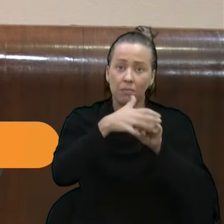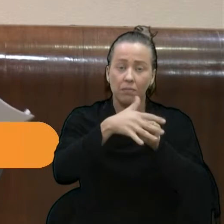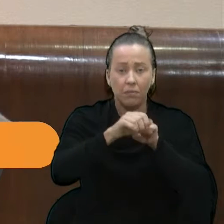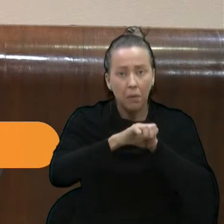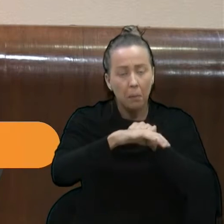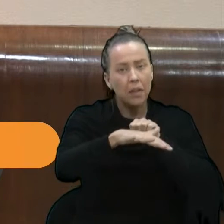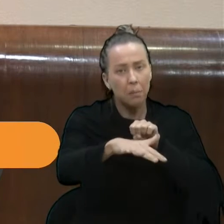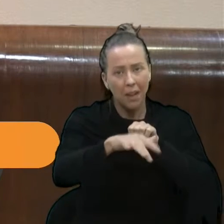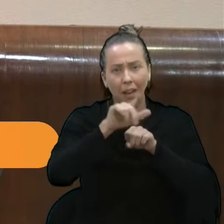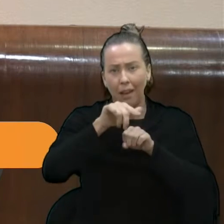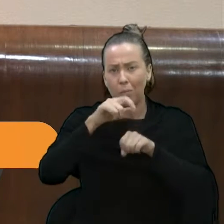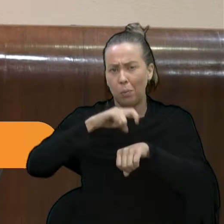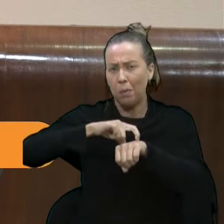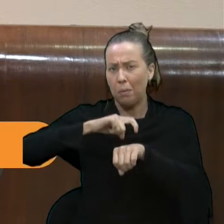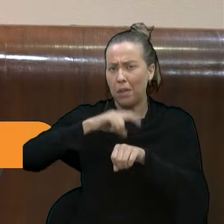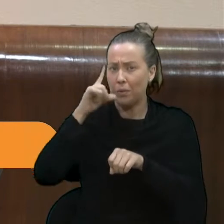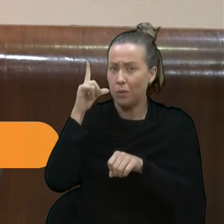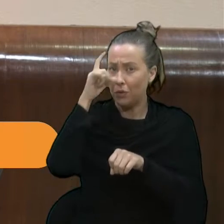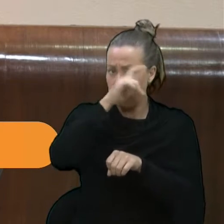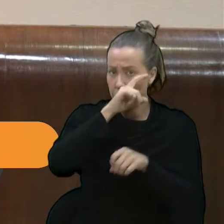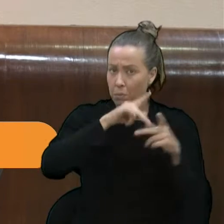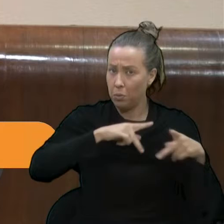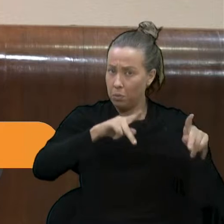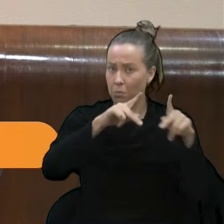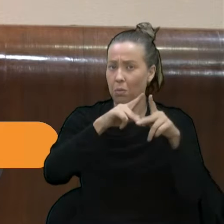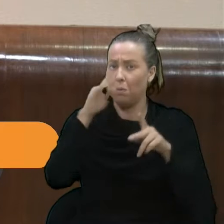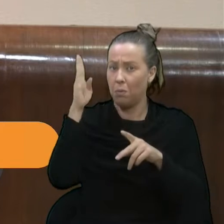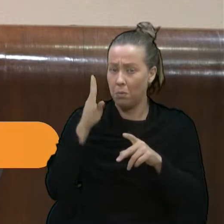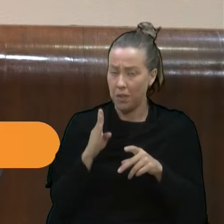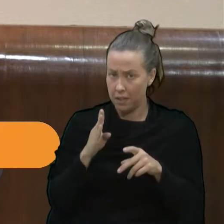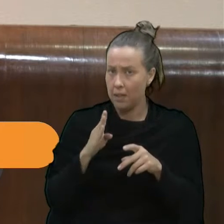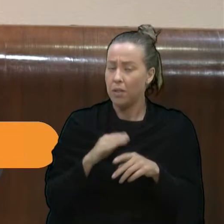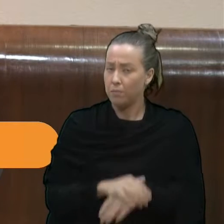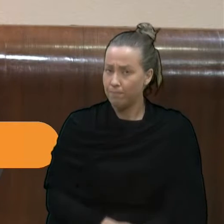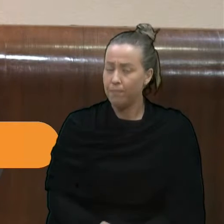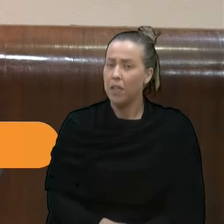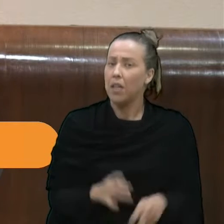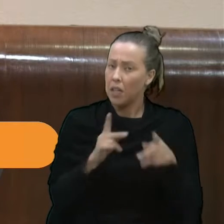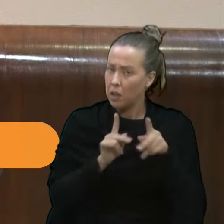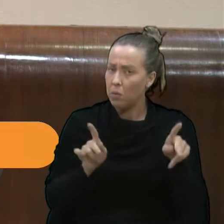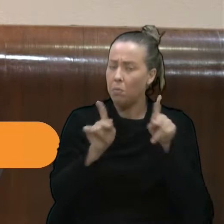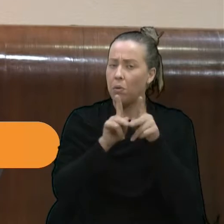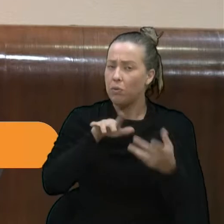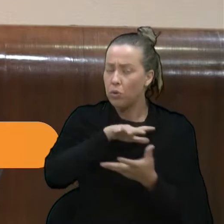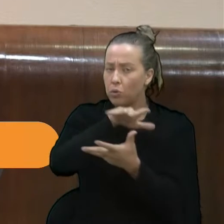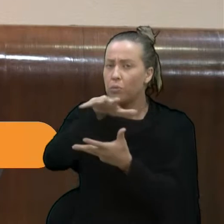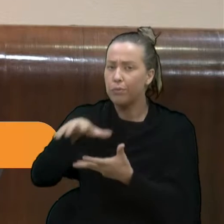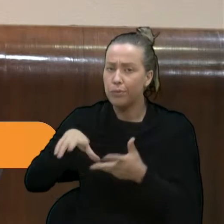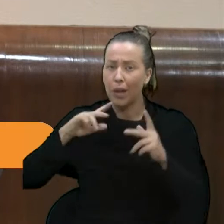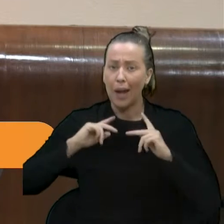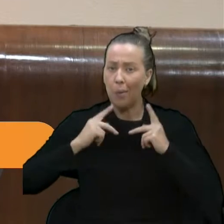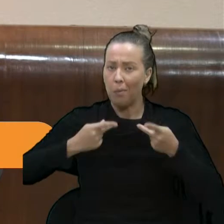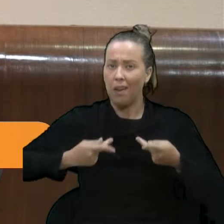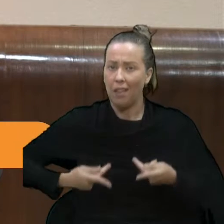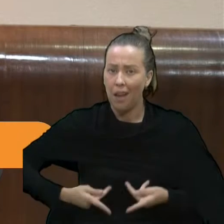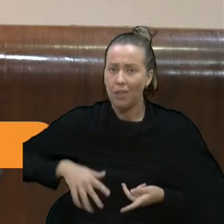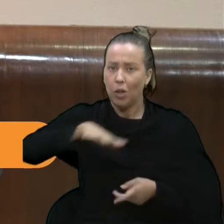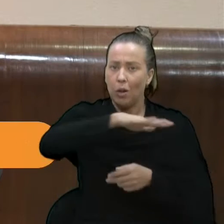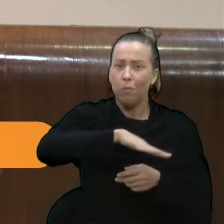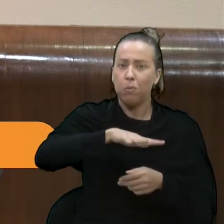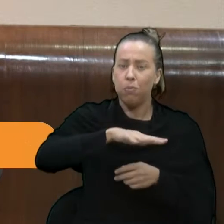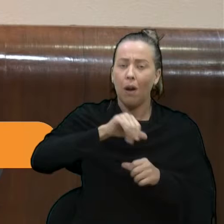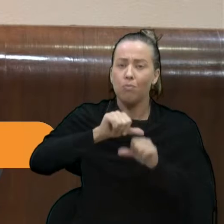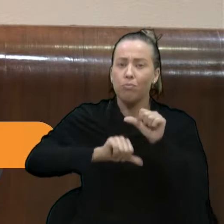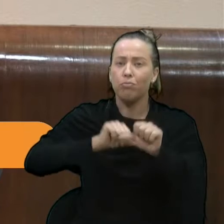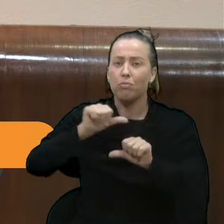uma situação difícil para a população brasileira e a população do mundo. A humanidade passa por transformações e a